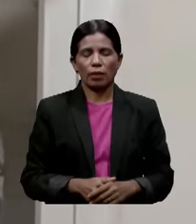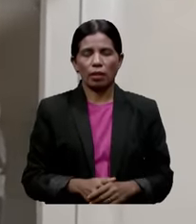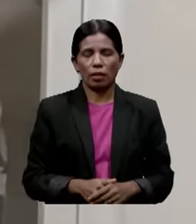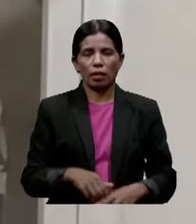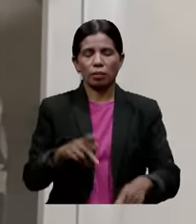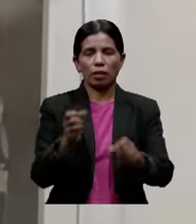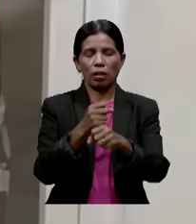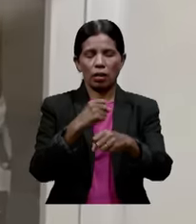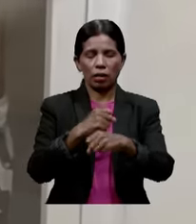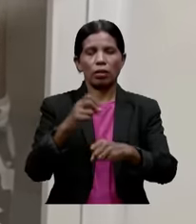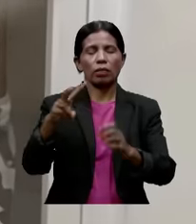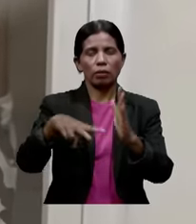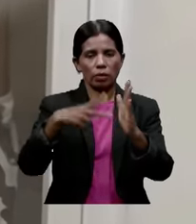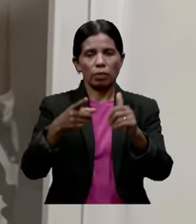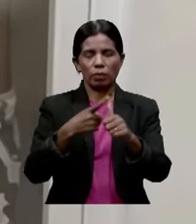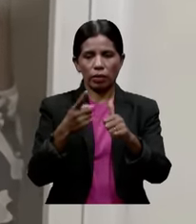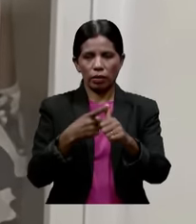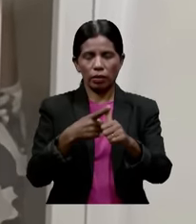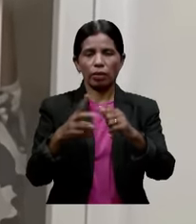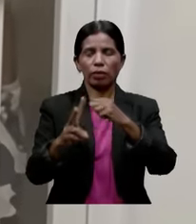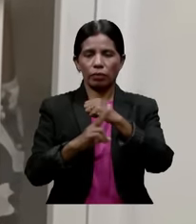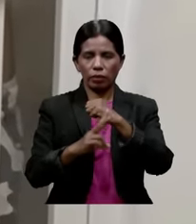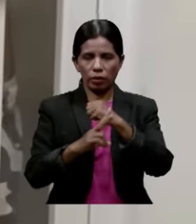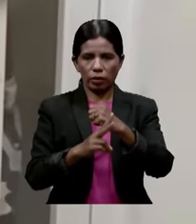iha vídeo lara, autor primeiro uma vítima ba